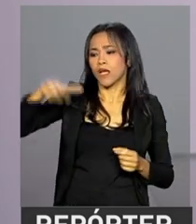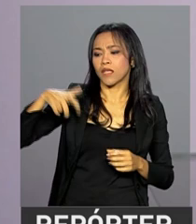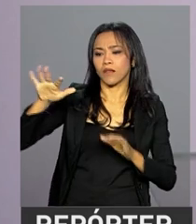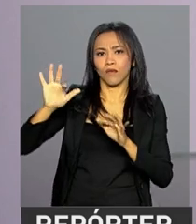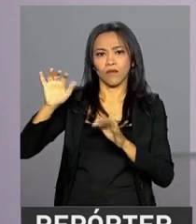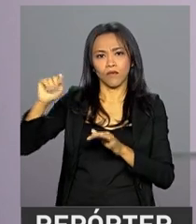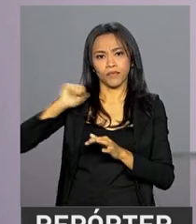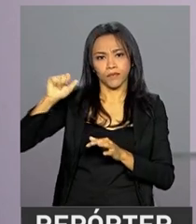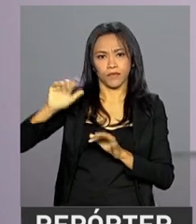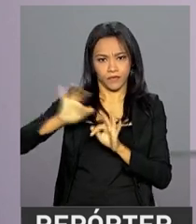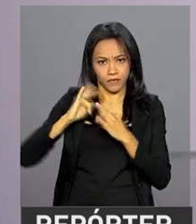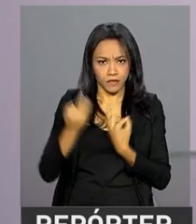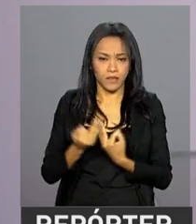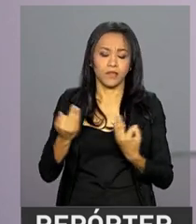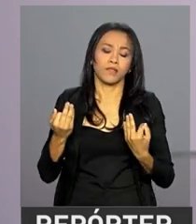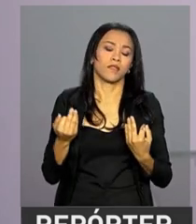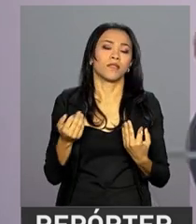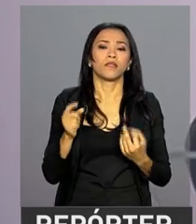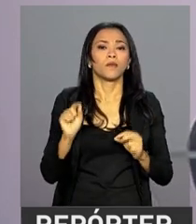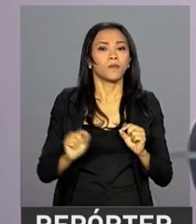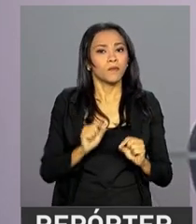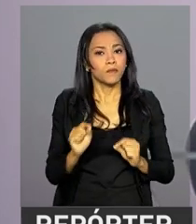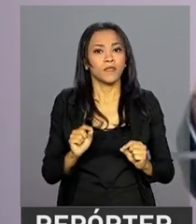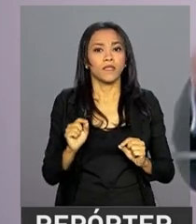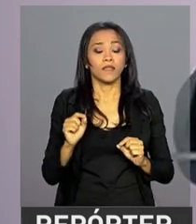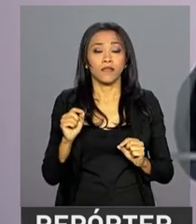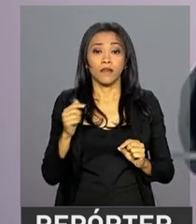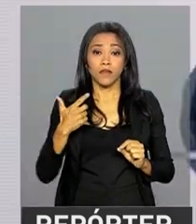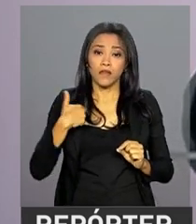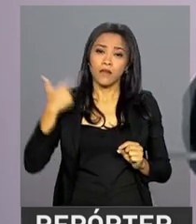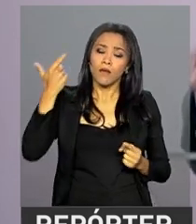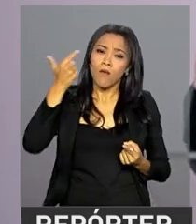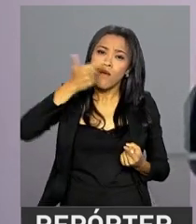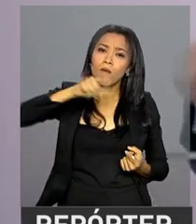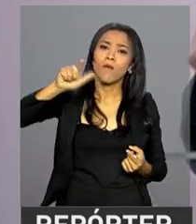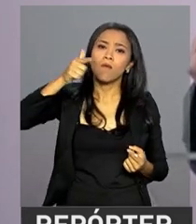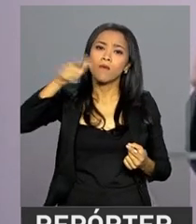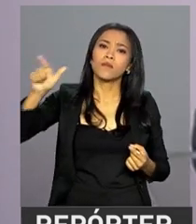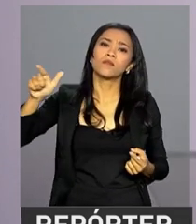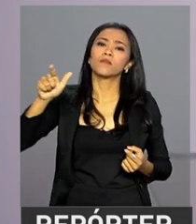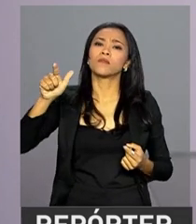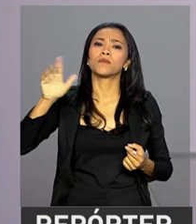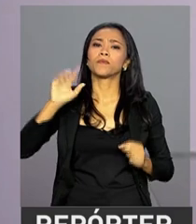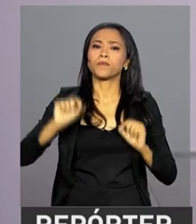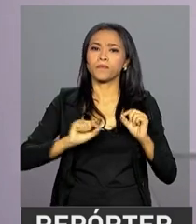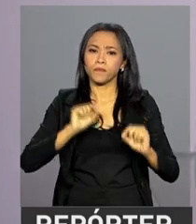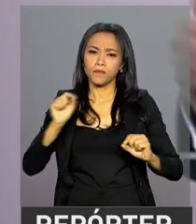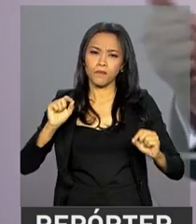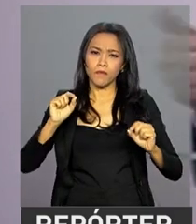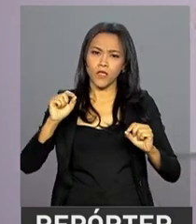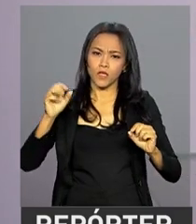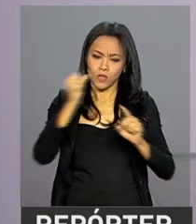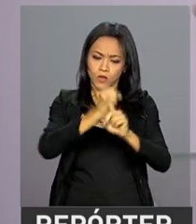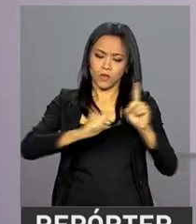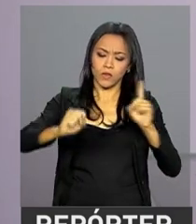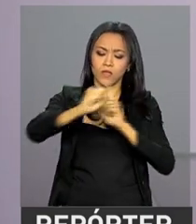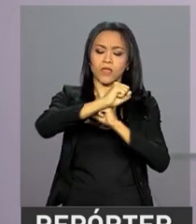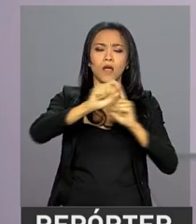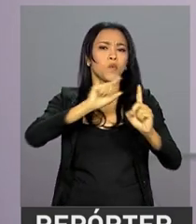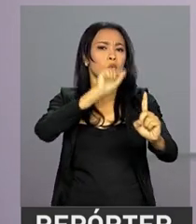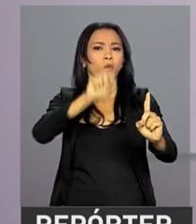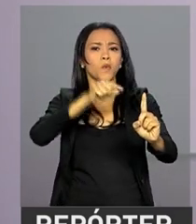que a e além de outra de um outro patamar social que o atendimento